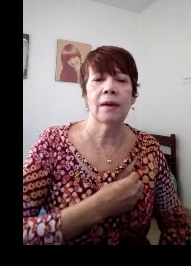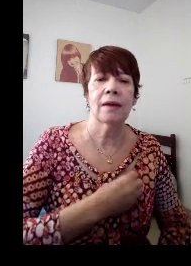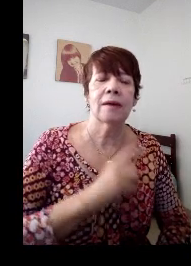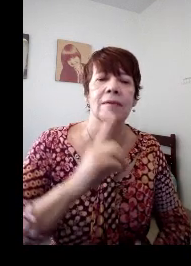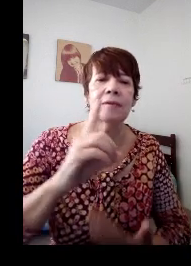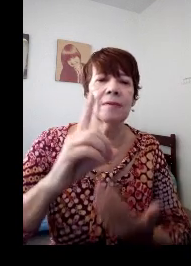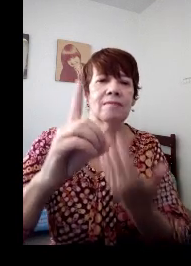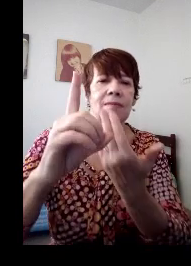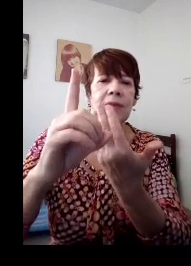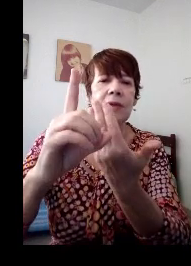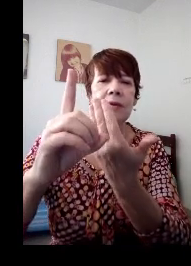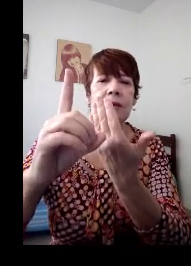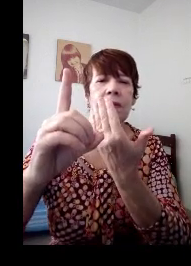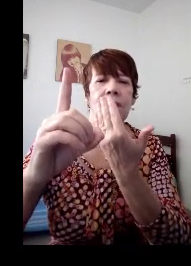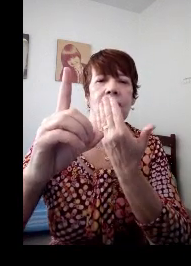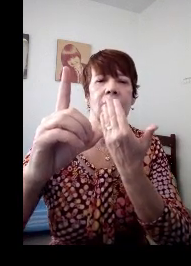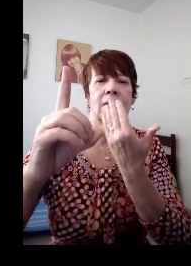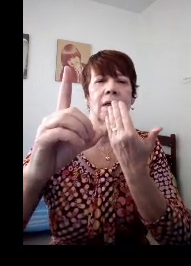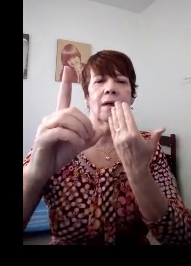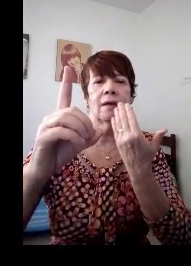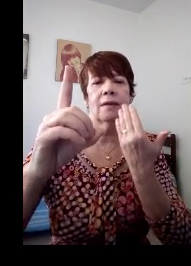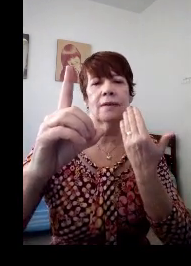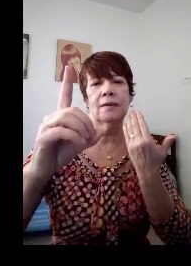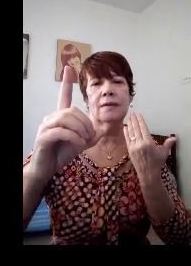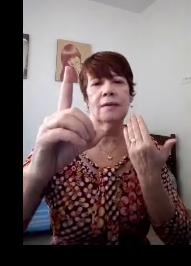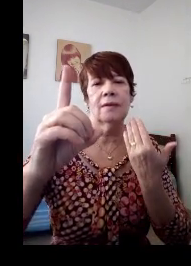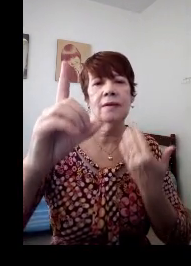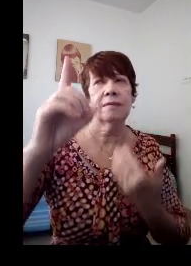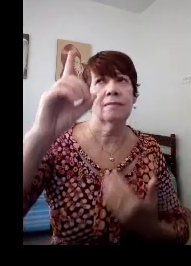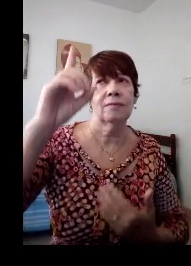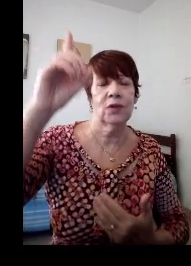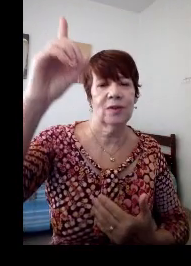nos distanciando. E vai ficando assim